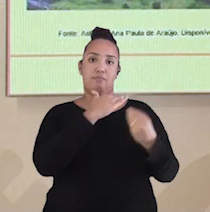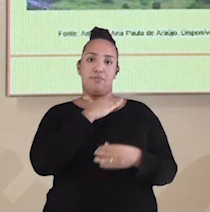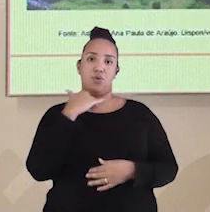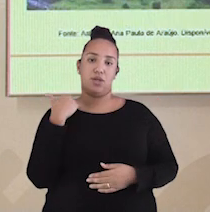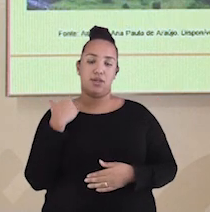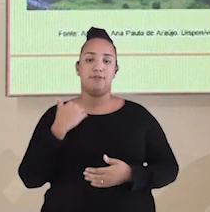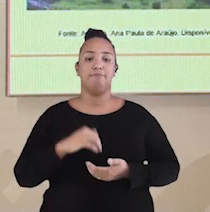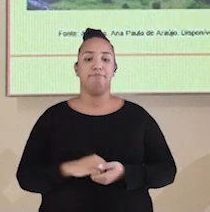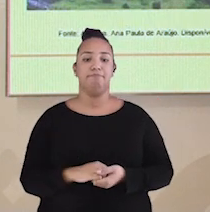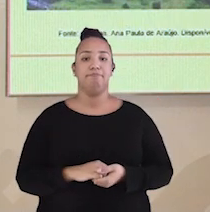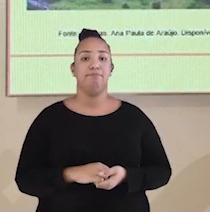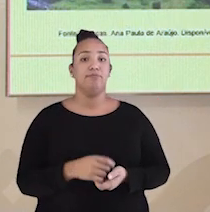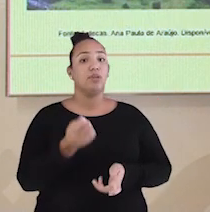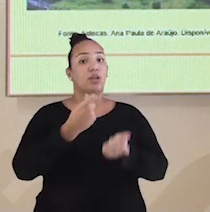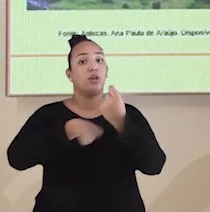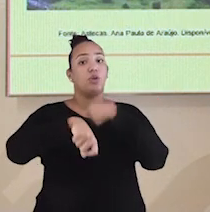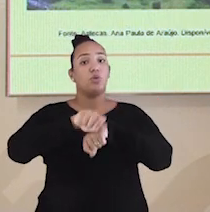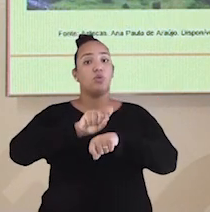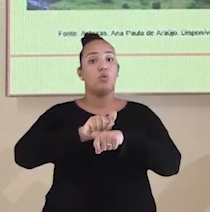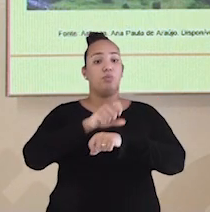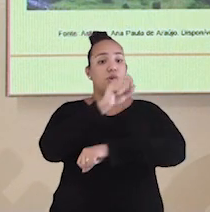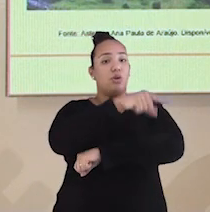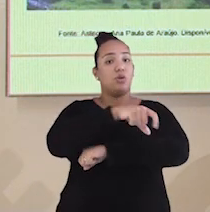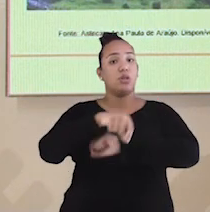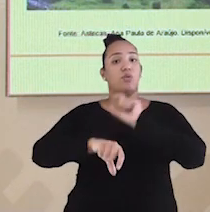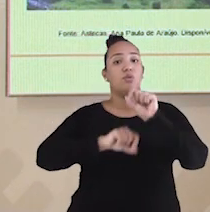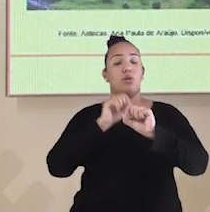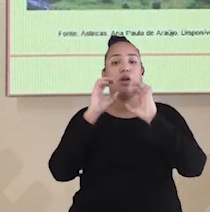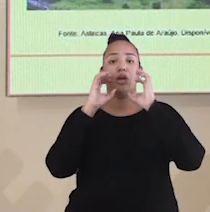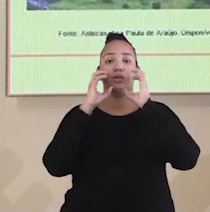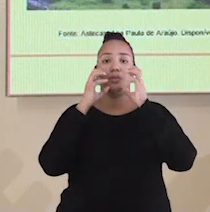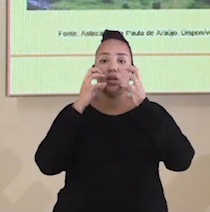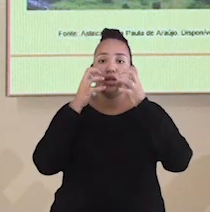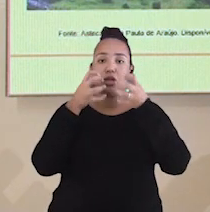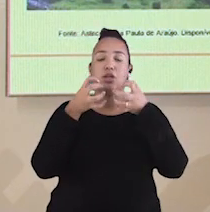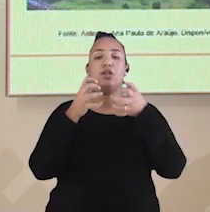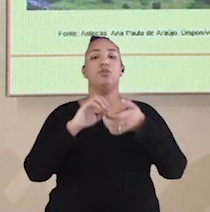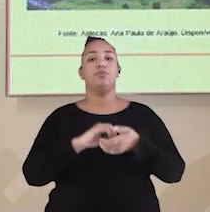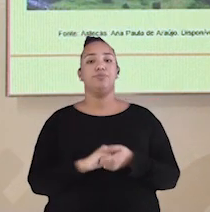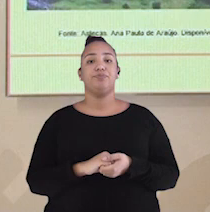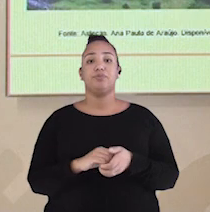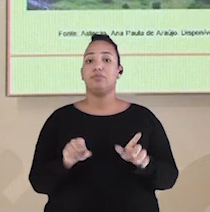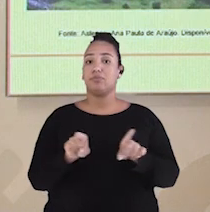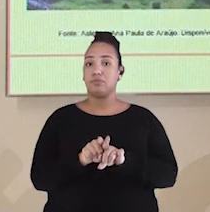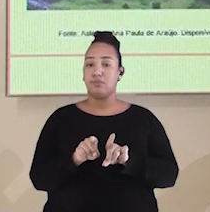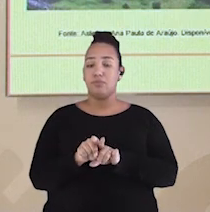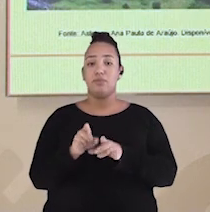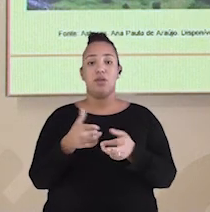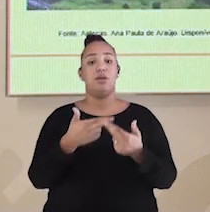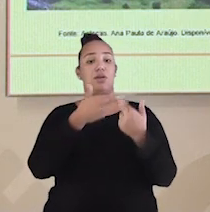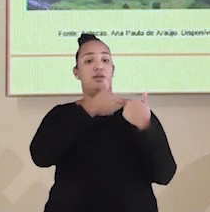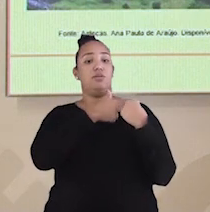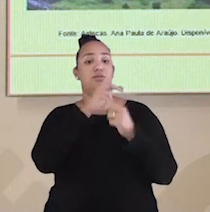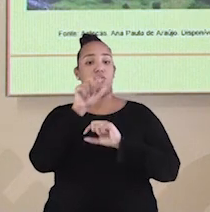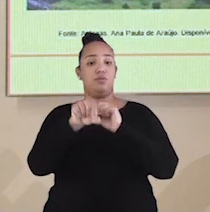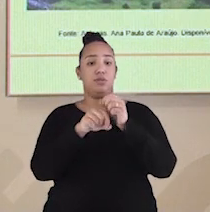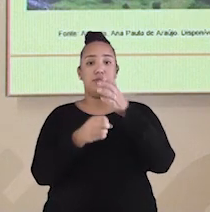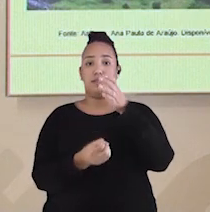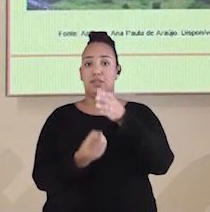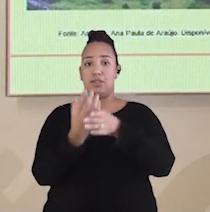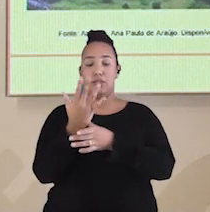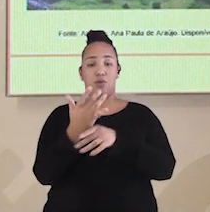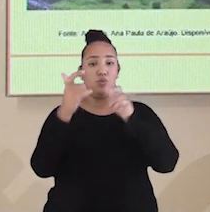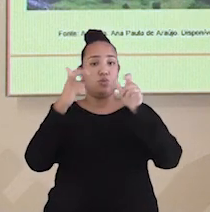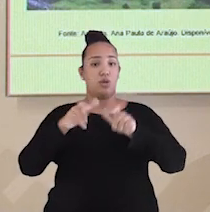Na economia, cultivavam milho, cacau, abóbora e foram responsáveis por construir um dos